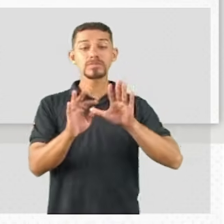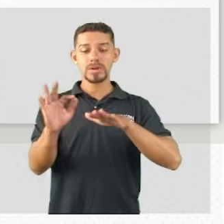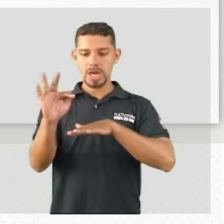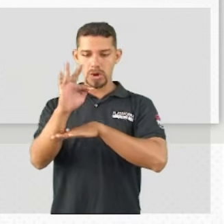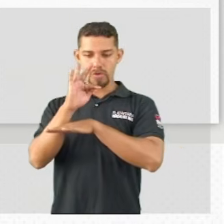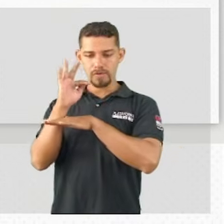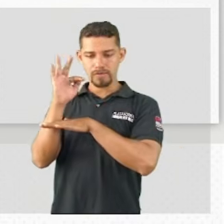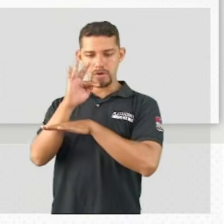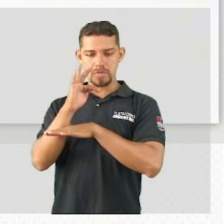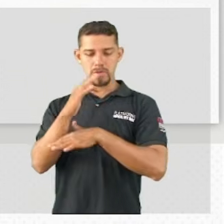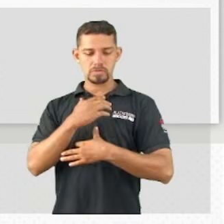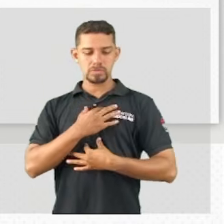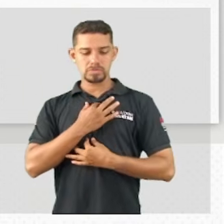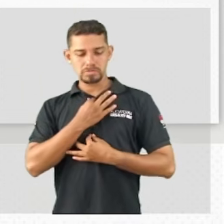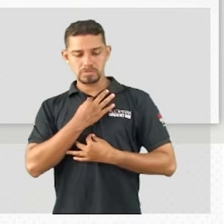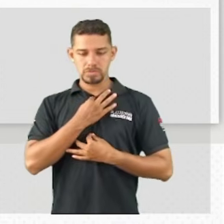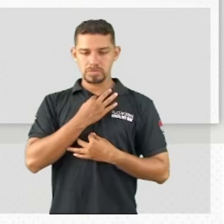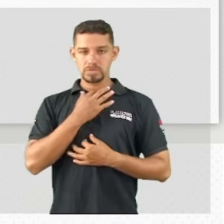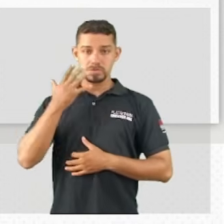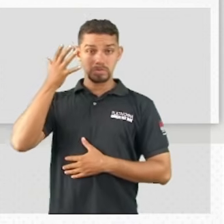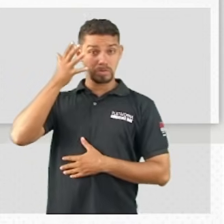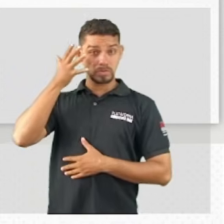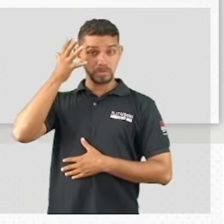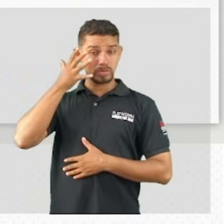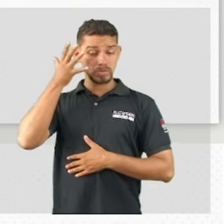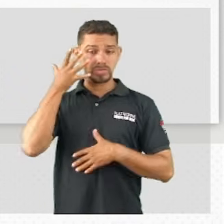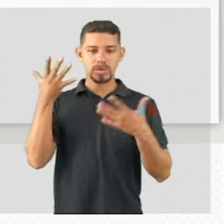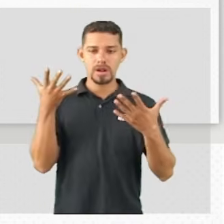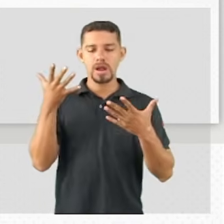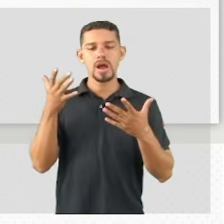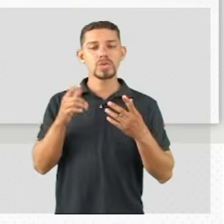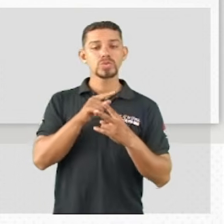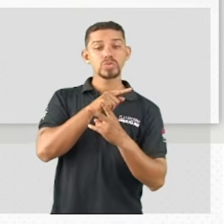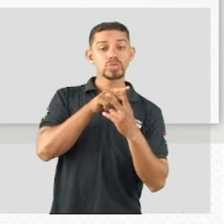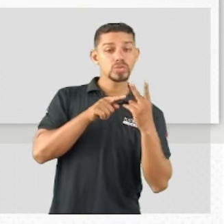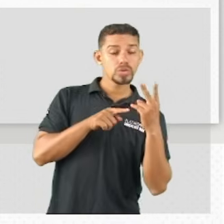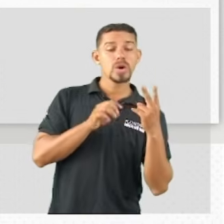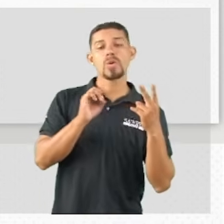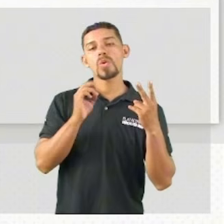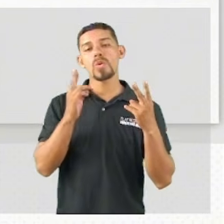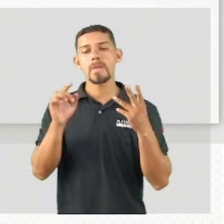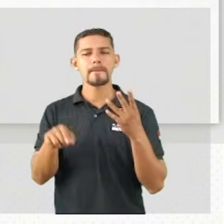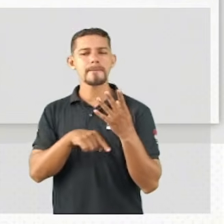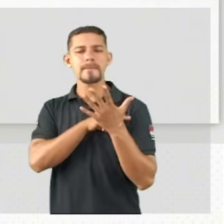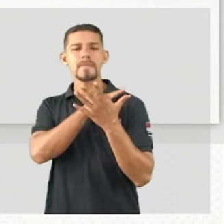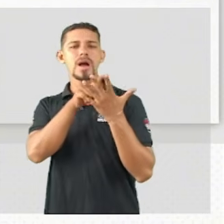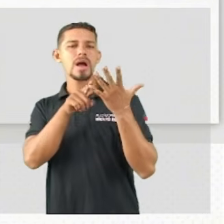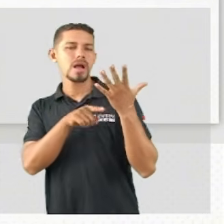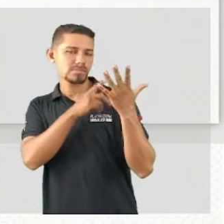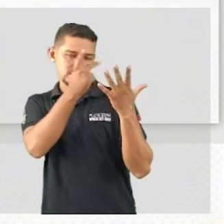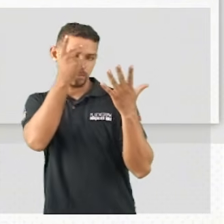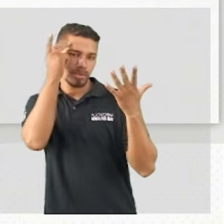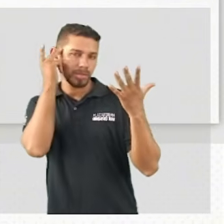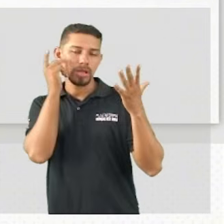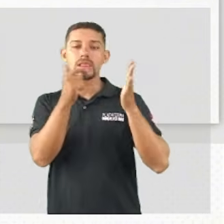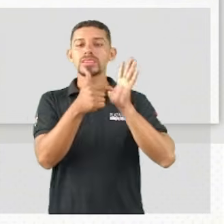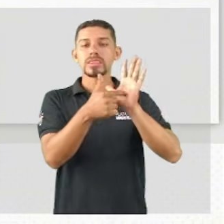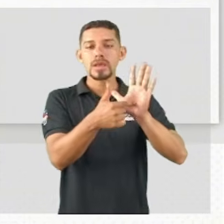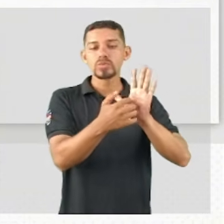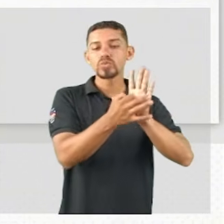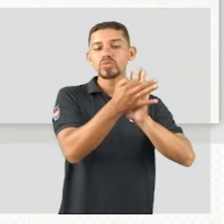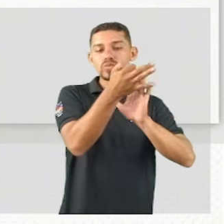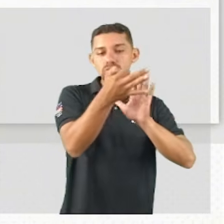Por isso que ele é oral, é formal e em que duas ou mais pessoas, né, apresentam argumentos sobre um